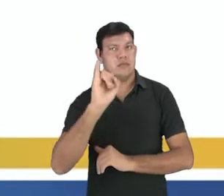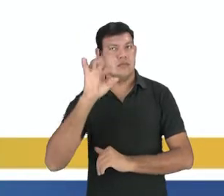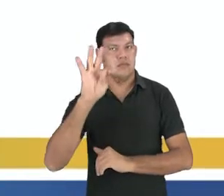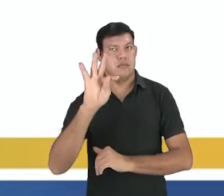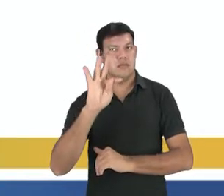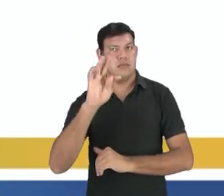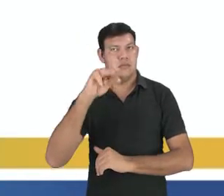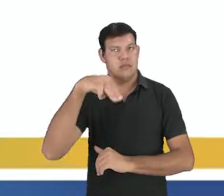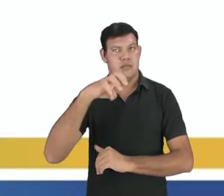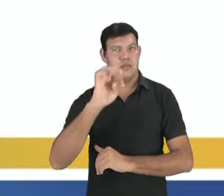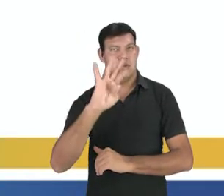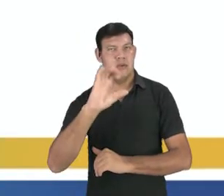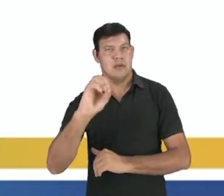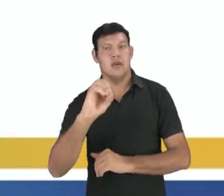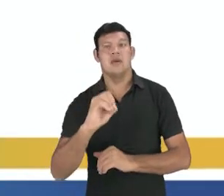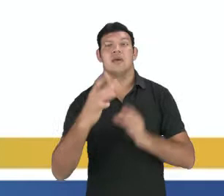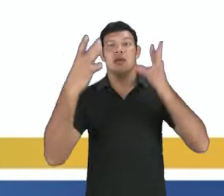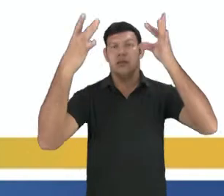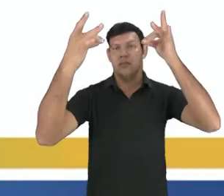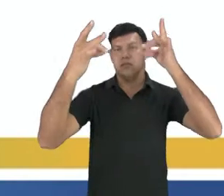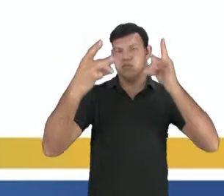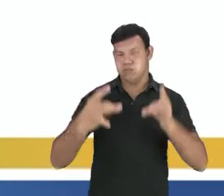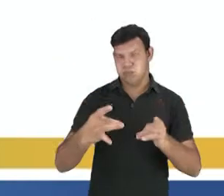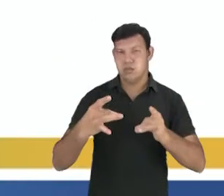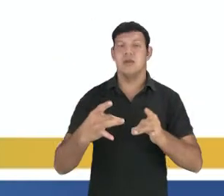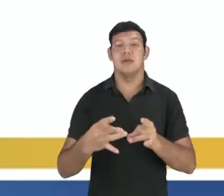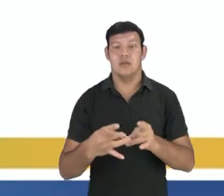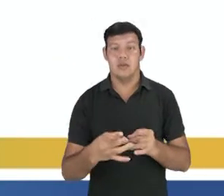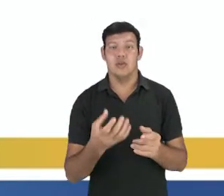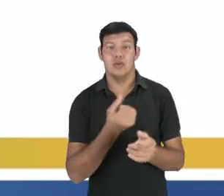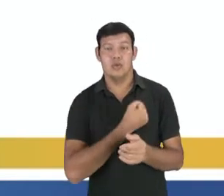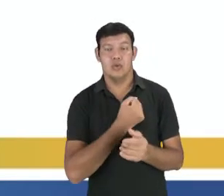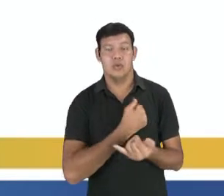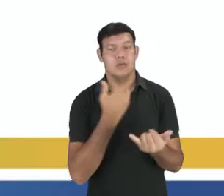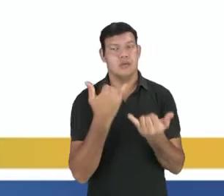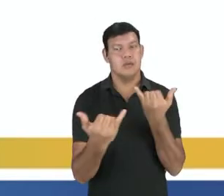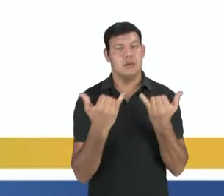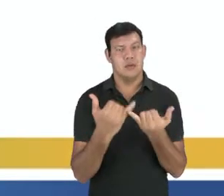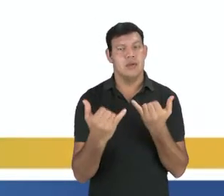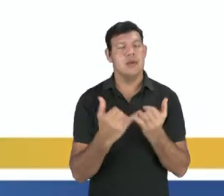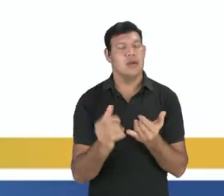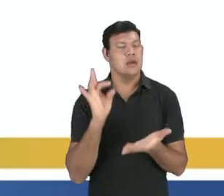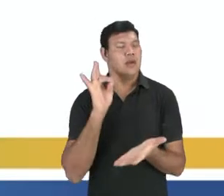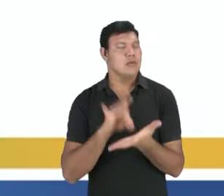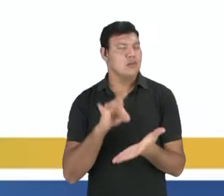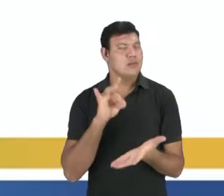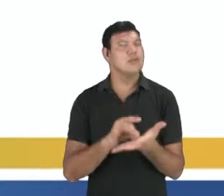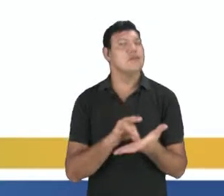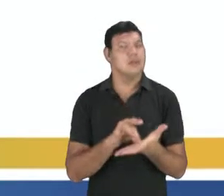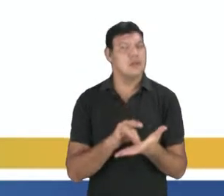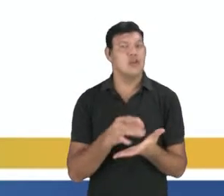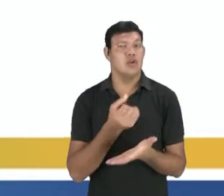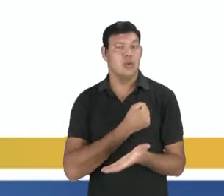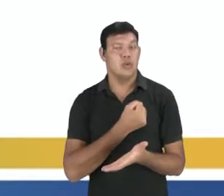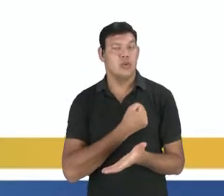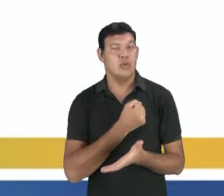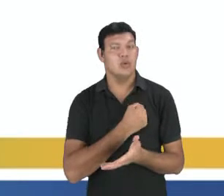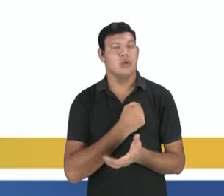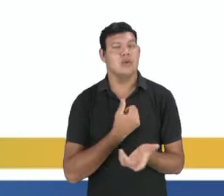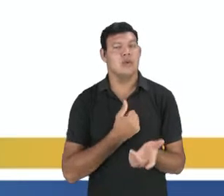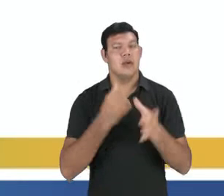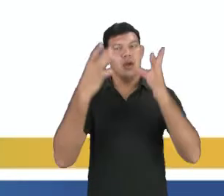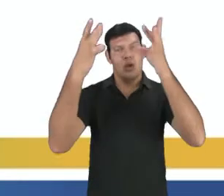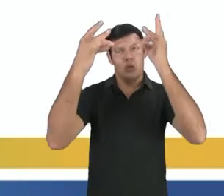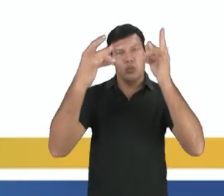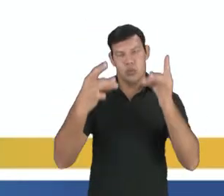permite-nos realizar a decomposição de um número em fatores primos ao afirmar que todo número composto pode ser